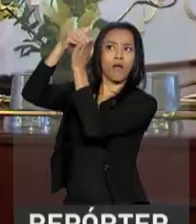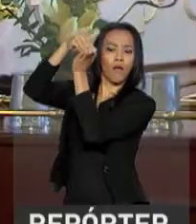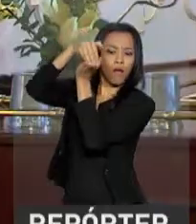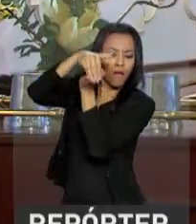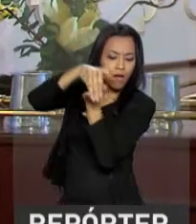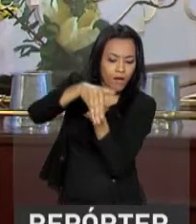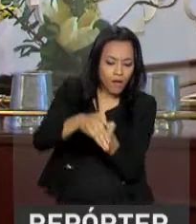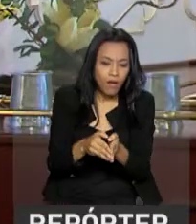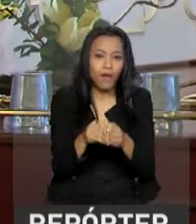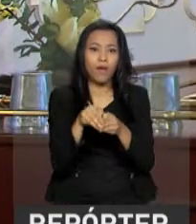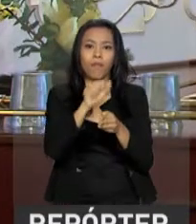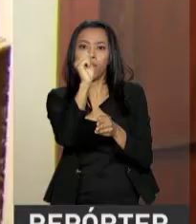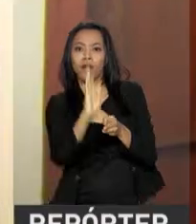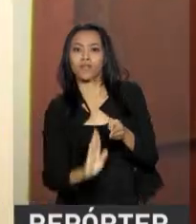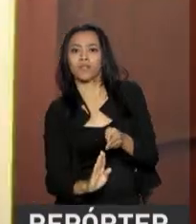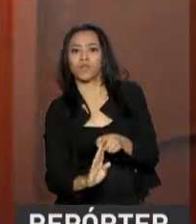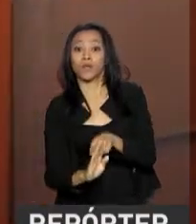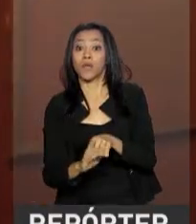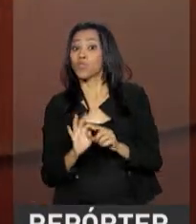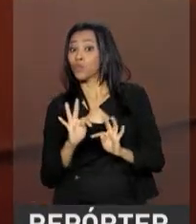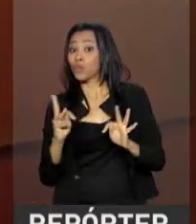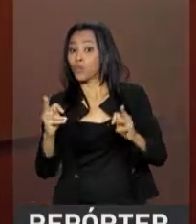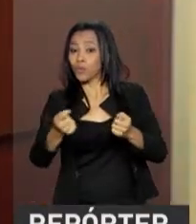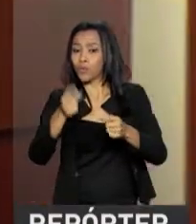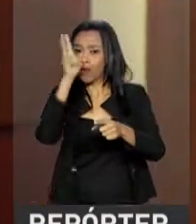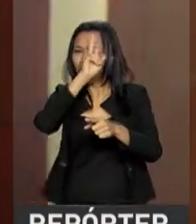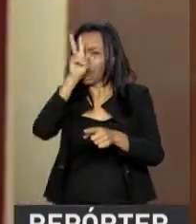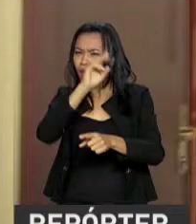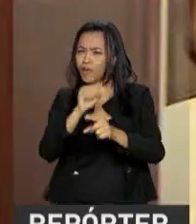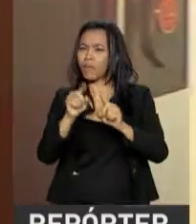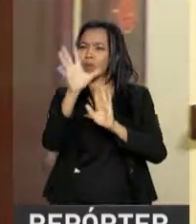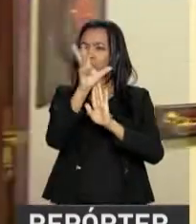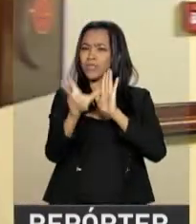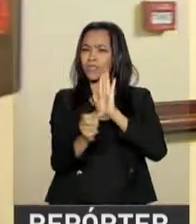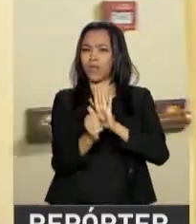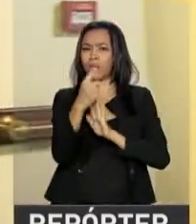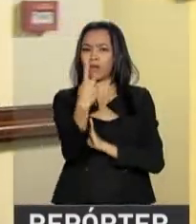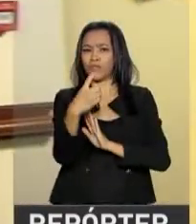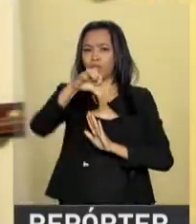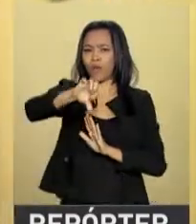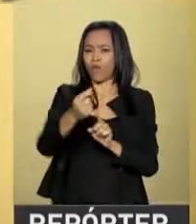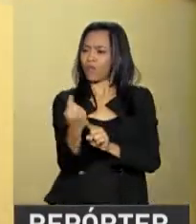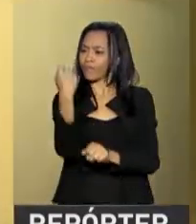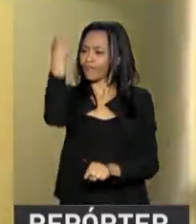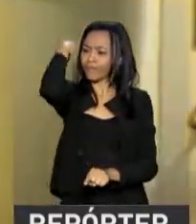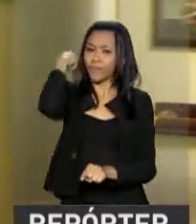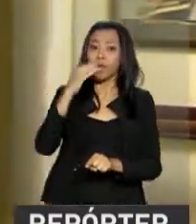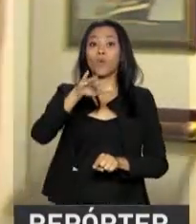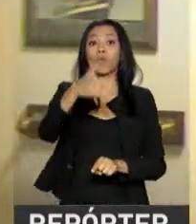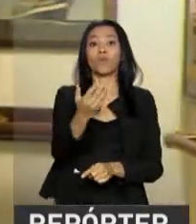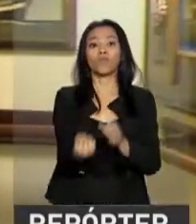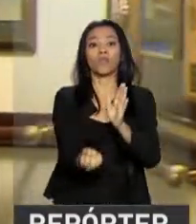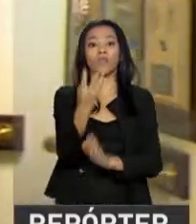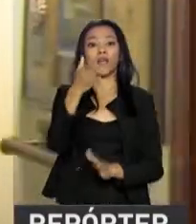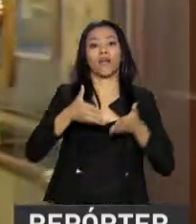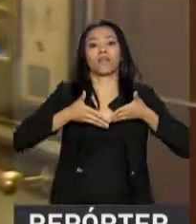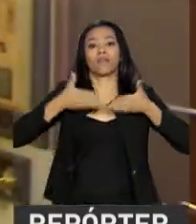Seguro. Mas por dentro, tudo remonta ao século XIX, quando foi criada a Marinha Brasileira.